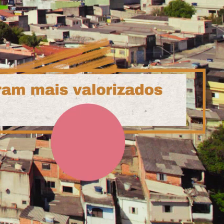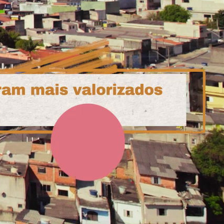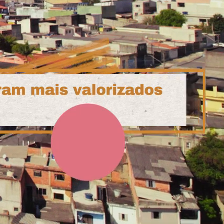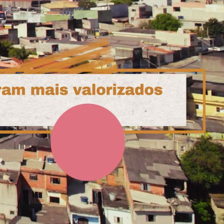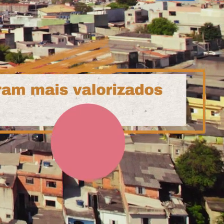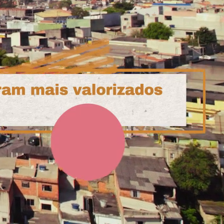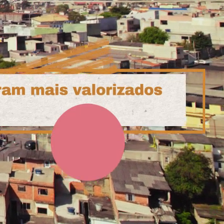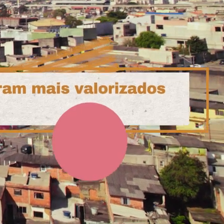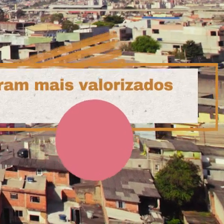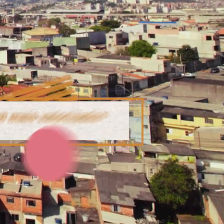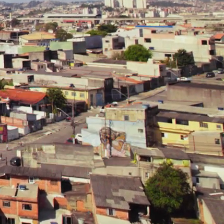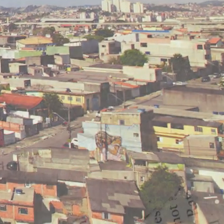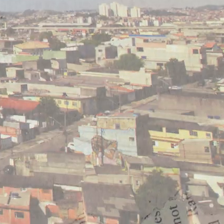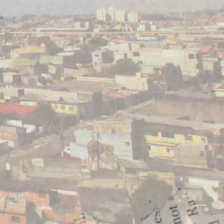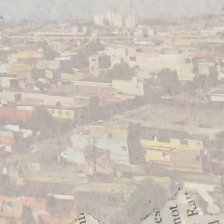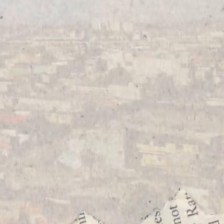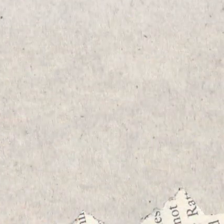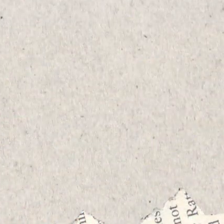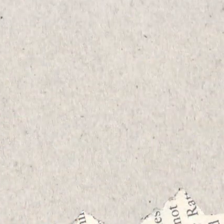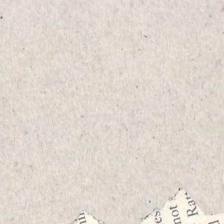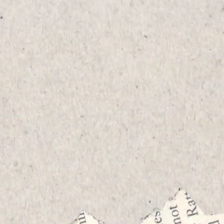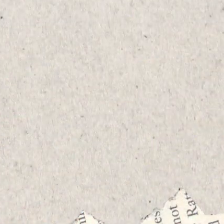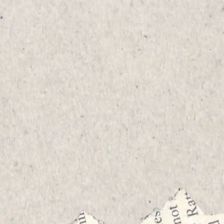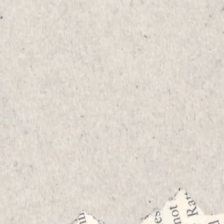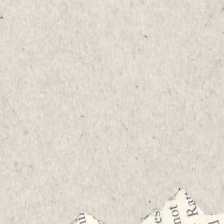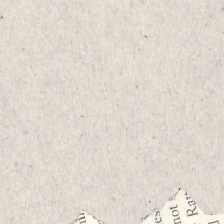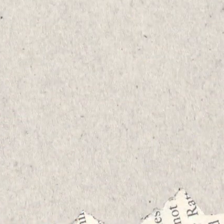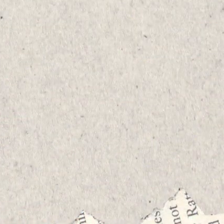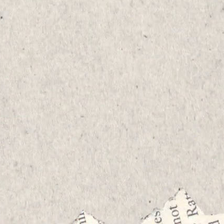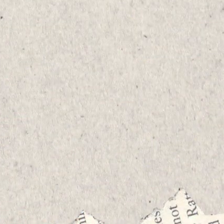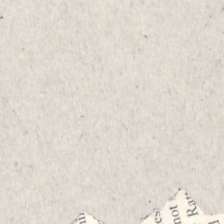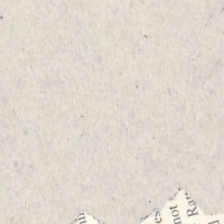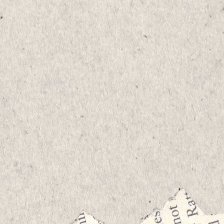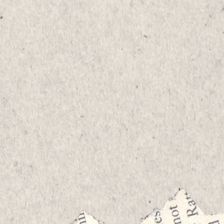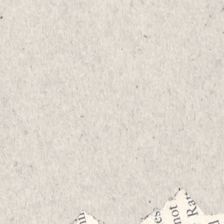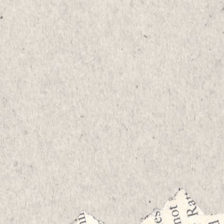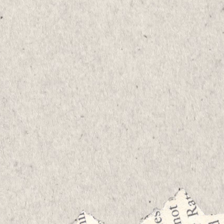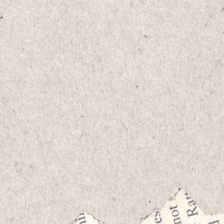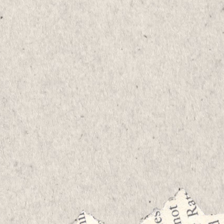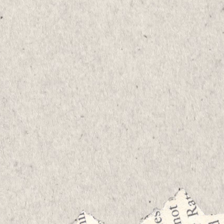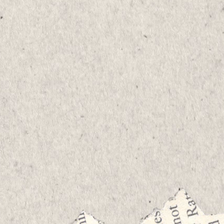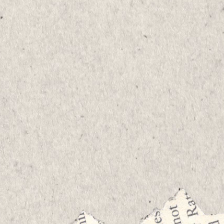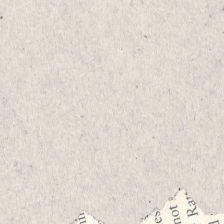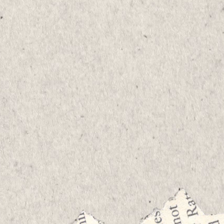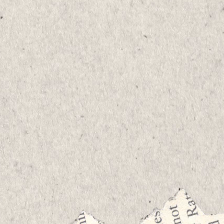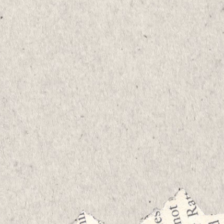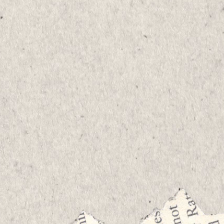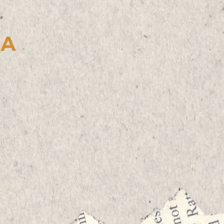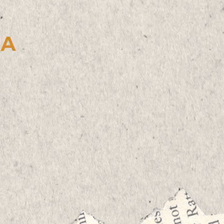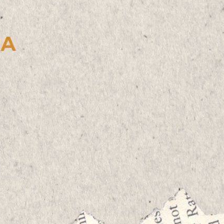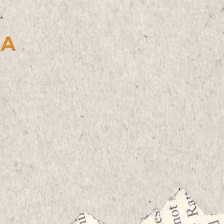metrô. 6 homens, com as mentorias, se sentiram mais valorizados e preparados para o futuro.